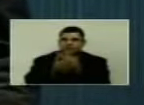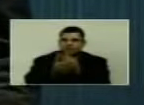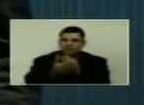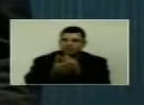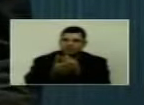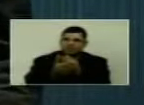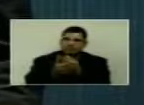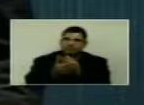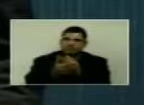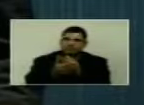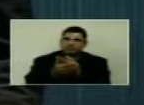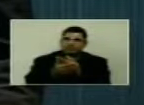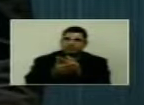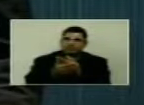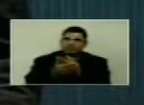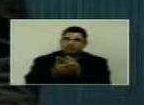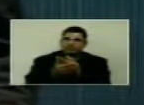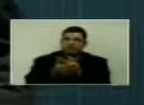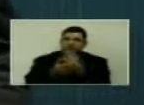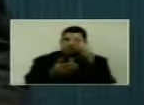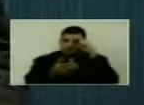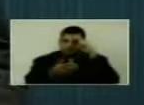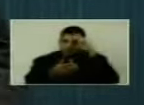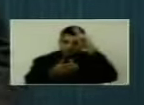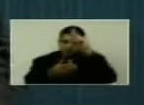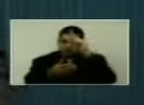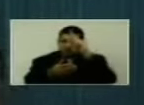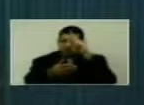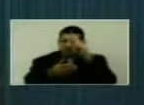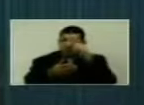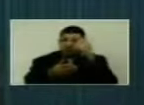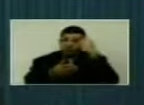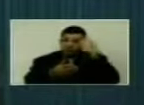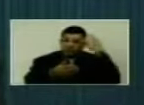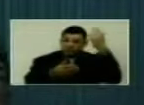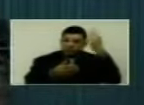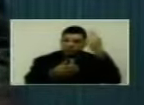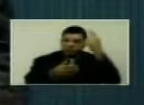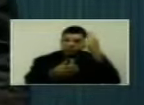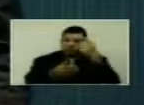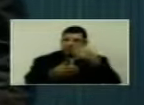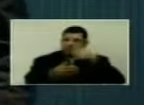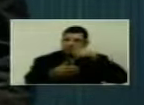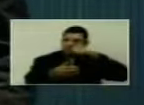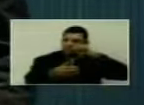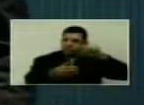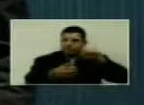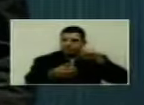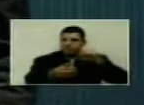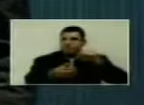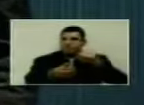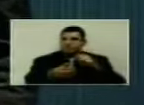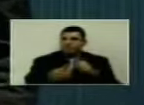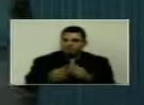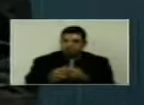preço e fortalecer a ideia de pão, de